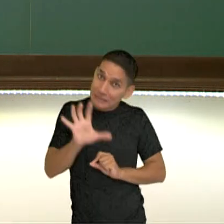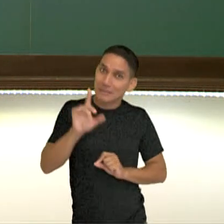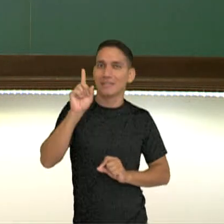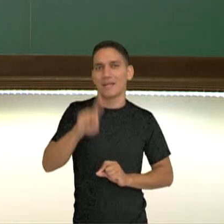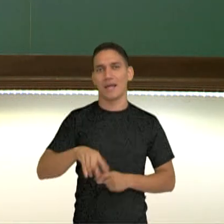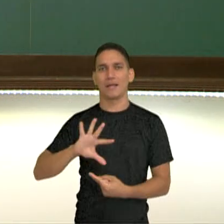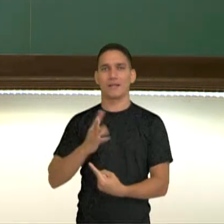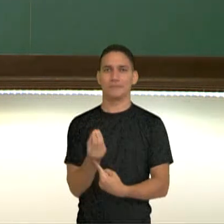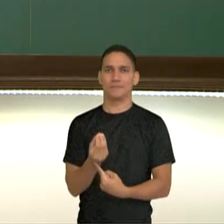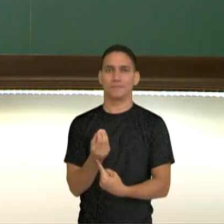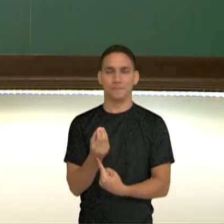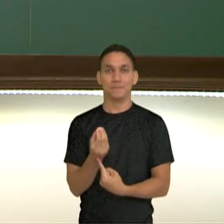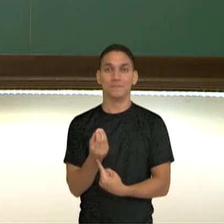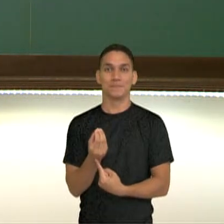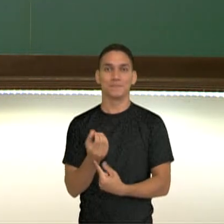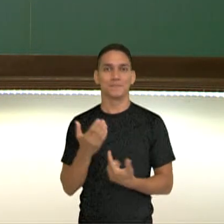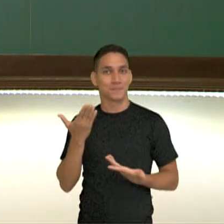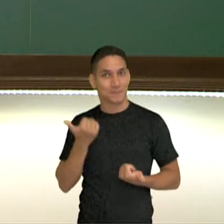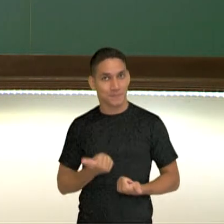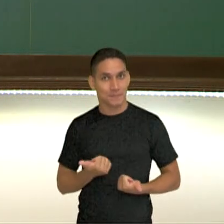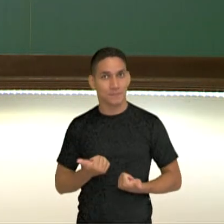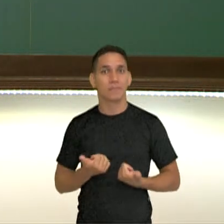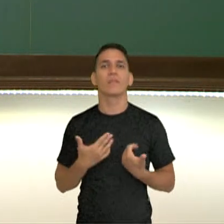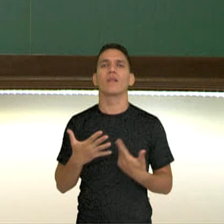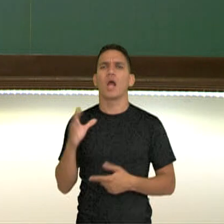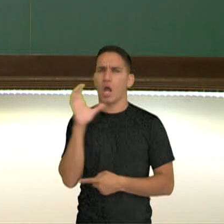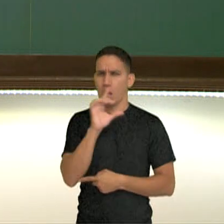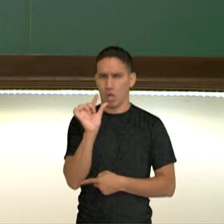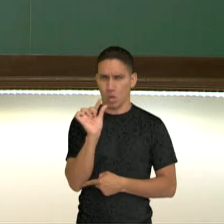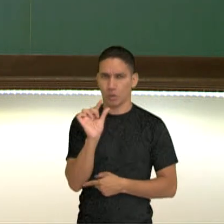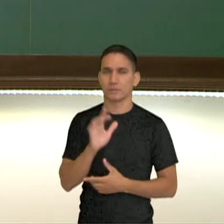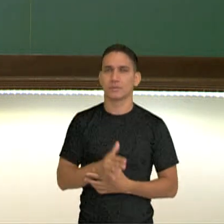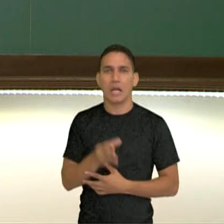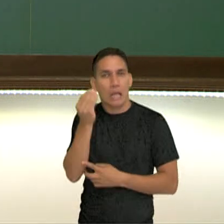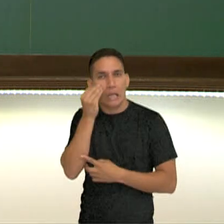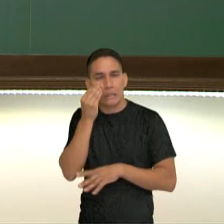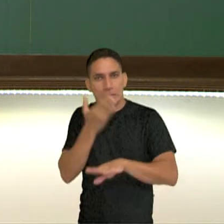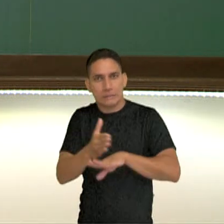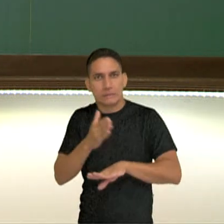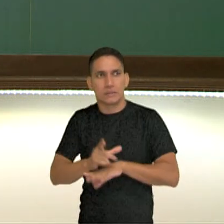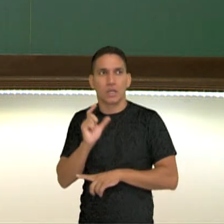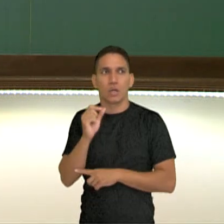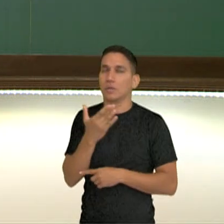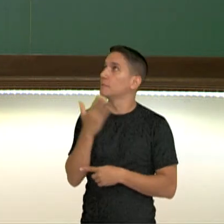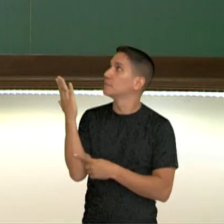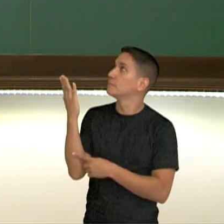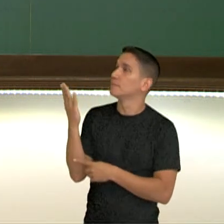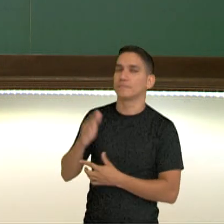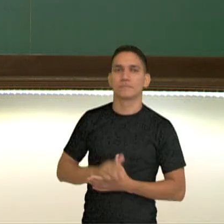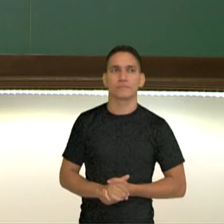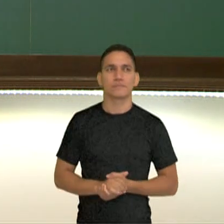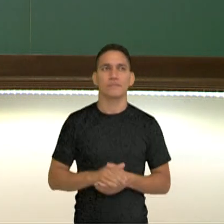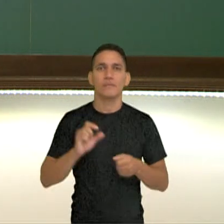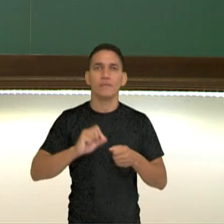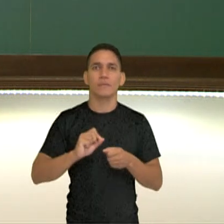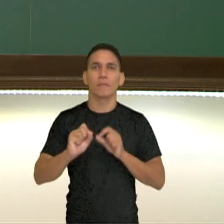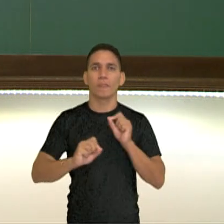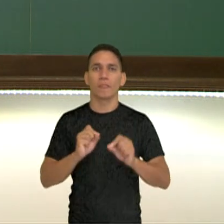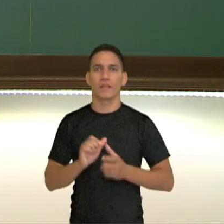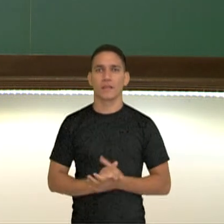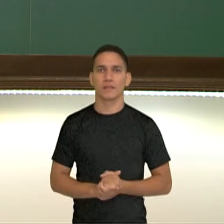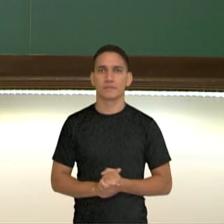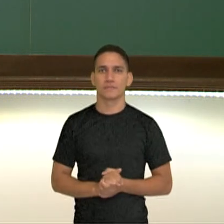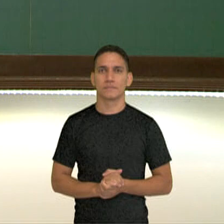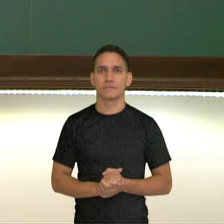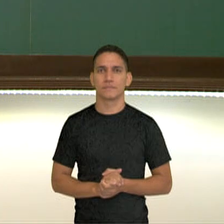é arte tá bom gente mais um pouquinho vamos vamos fazer vamos praticar um pouquinho do peito estala bate pepeito estala peito